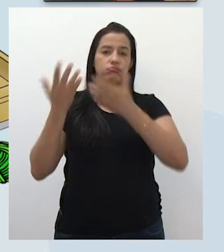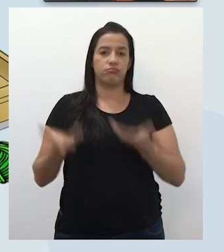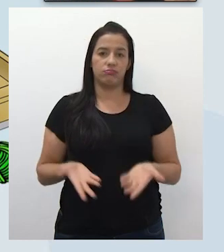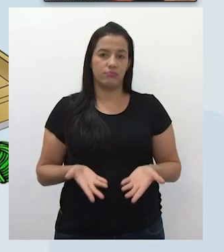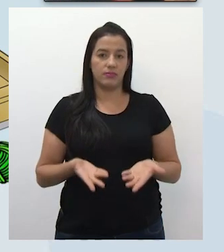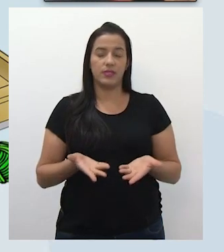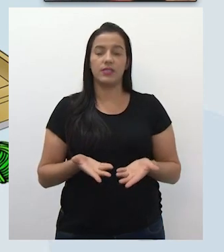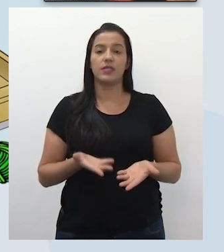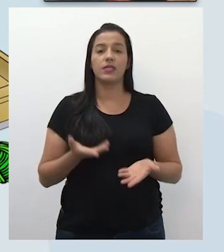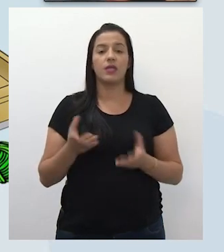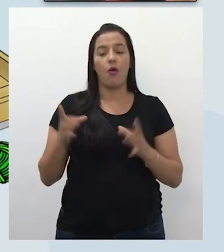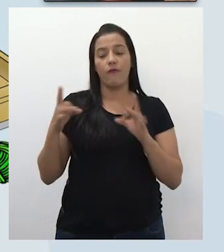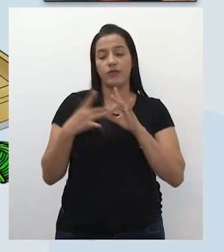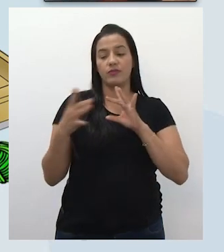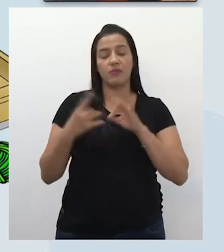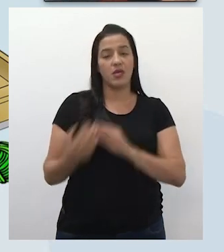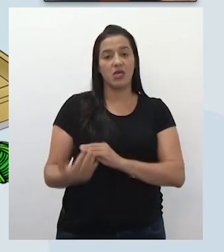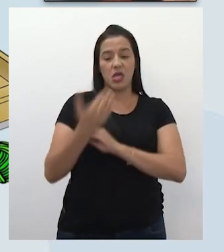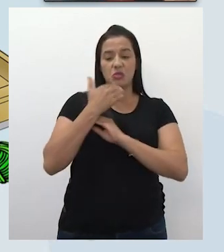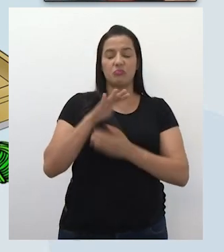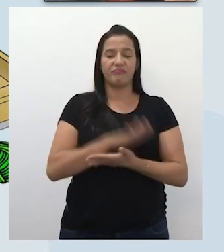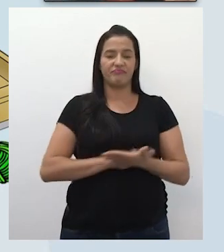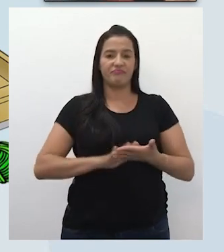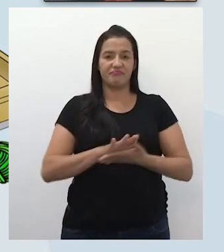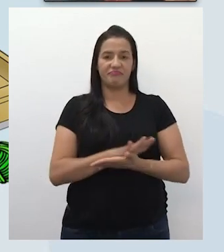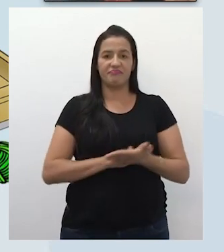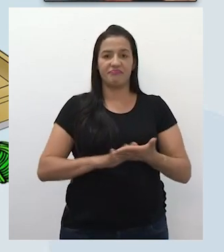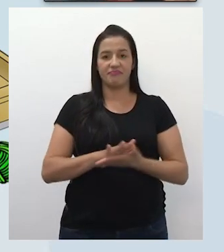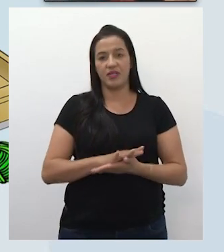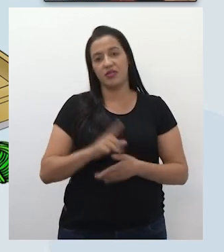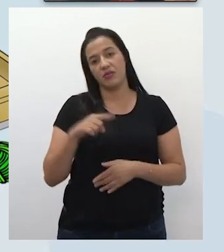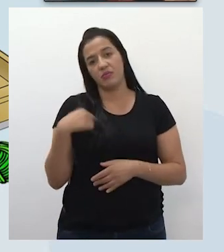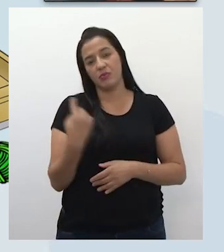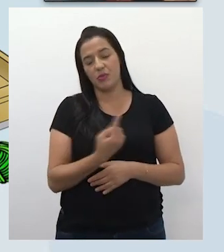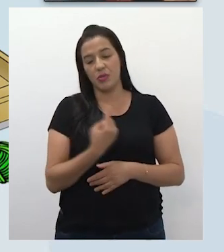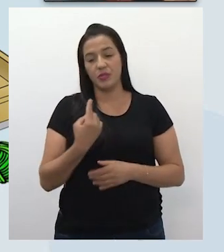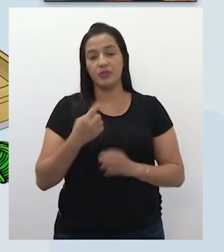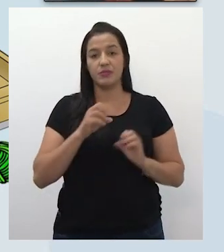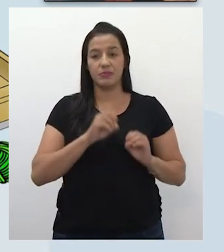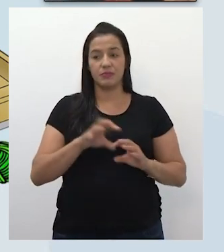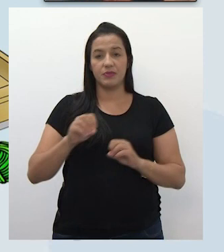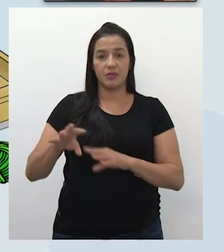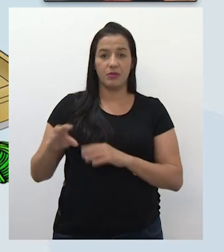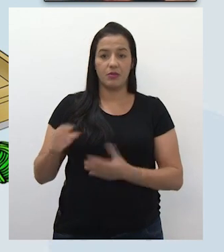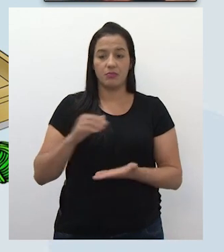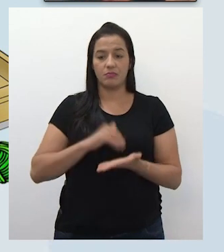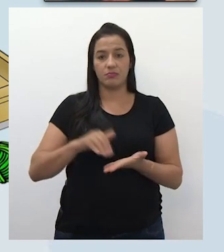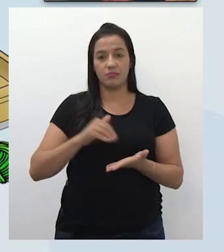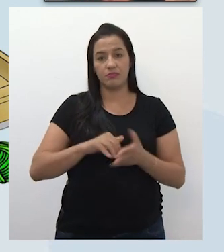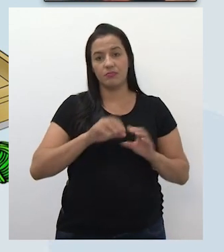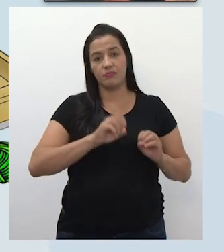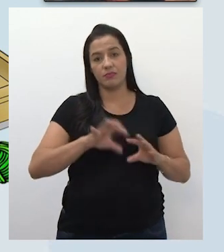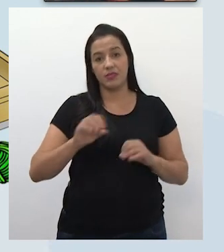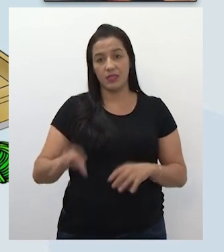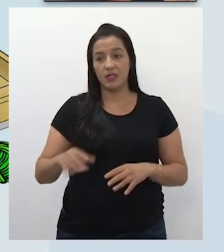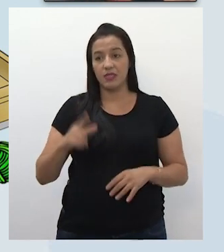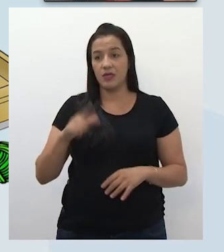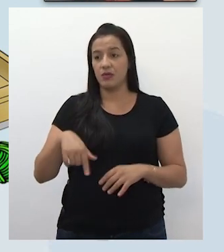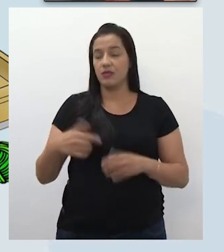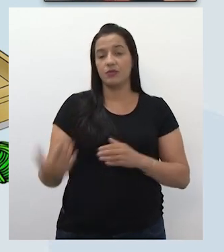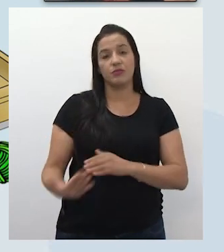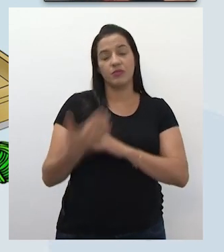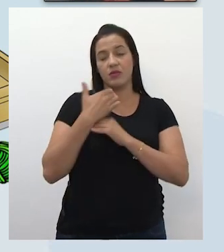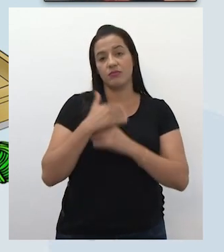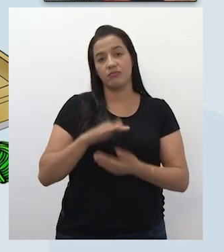é algo que seja para nós, sobretudo que trabalhamos com educação, não é algo que traga luz,